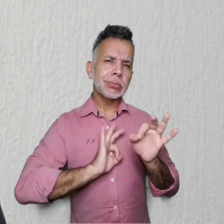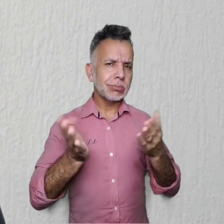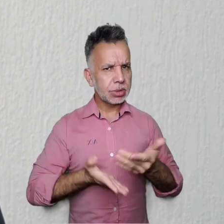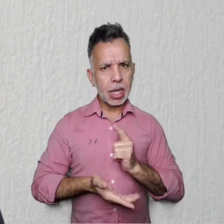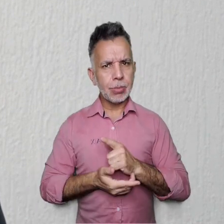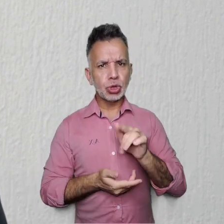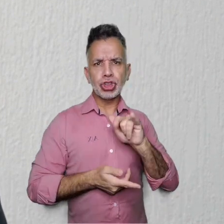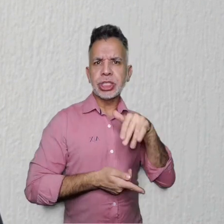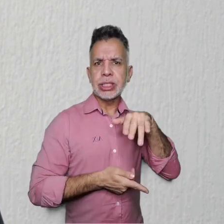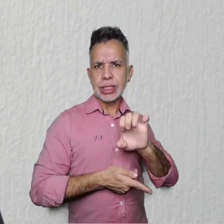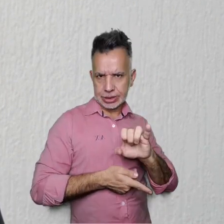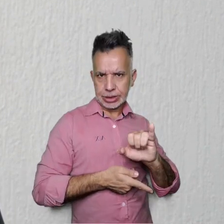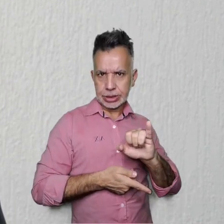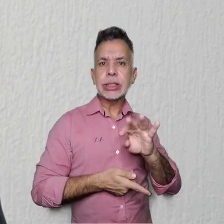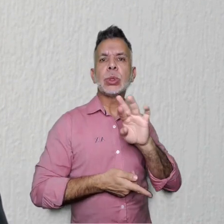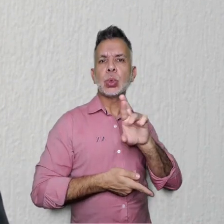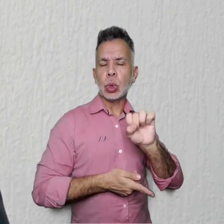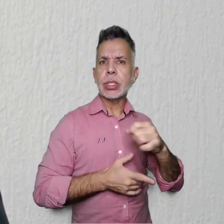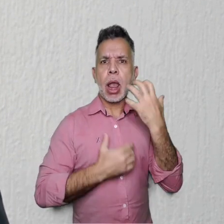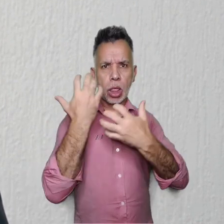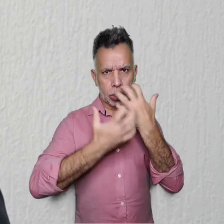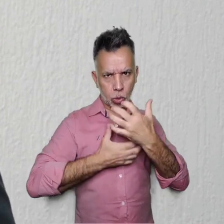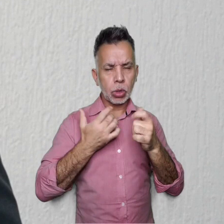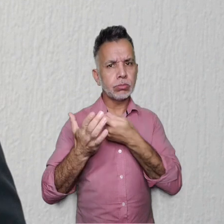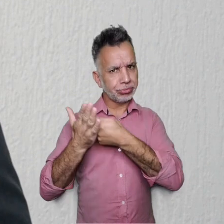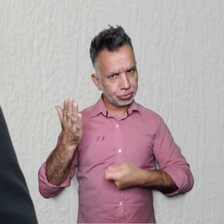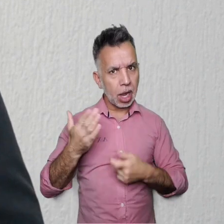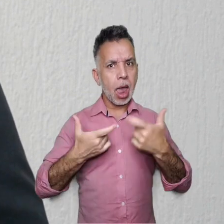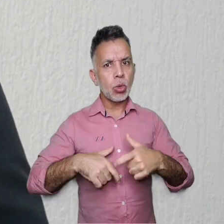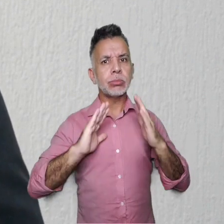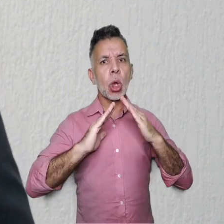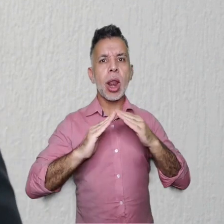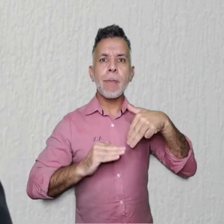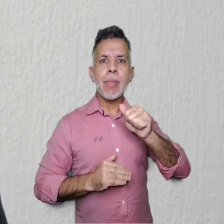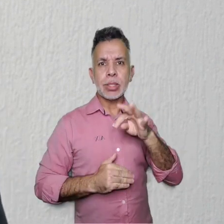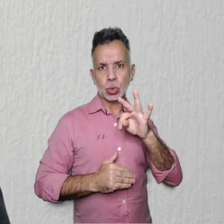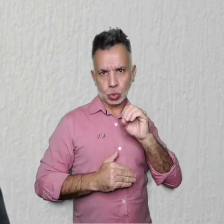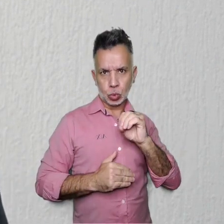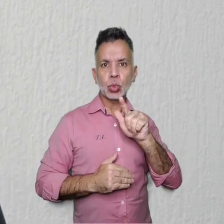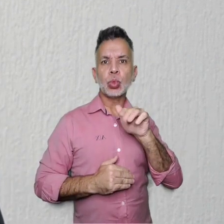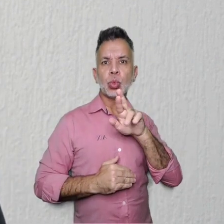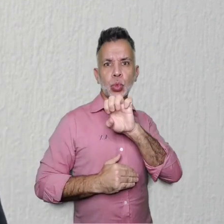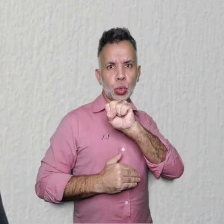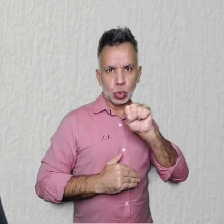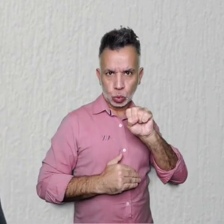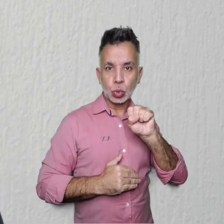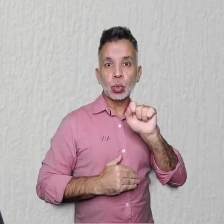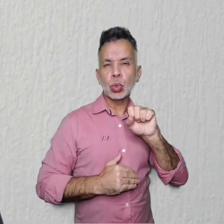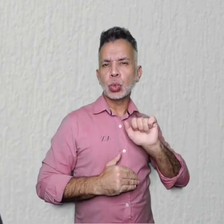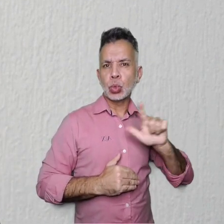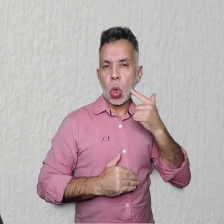teremos Jeane Torres, cantora e compositora de Dourados, Mato Grosso do Sul. Em suas canções, que